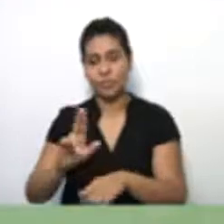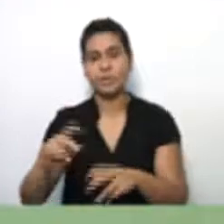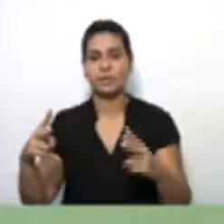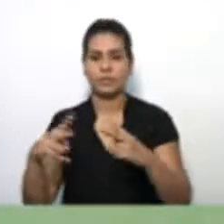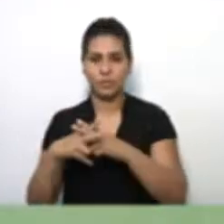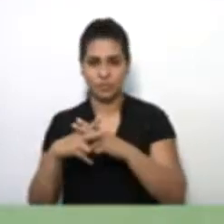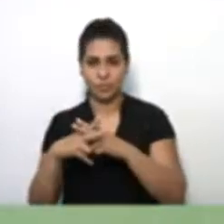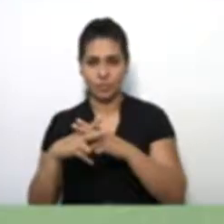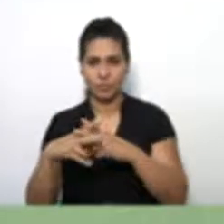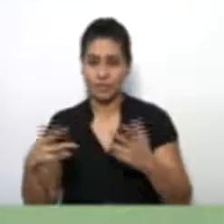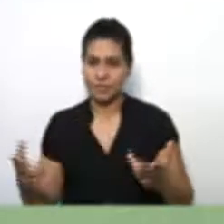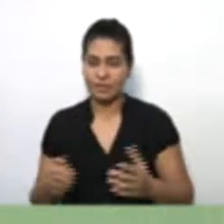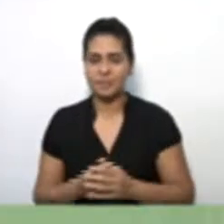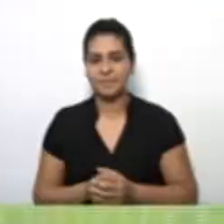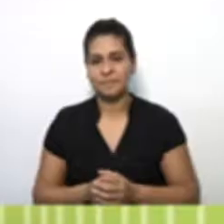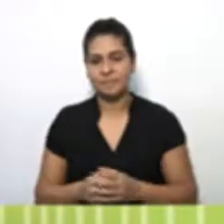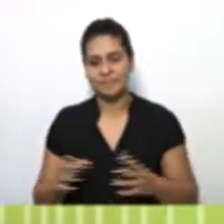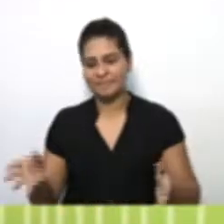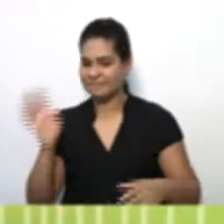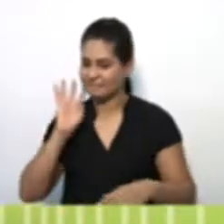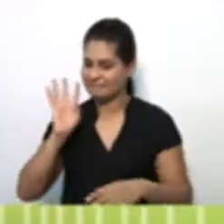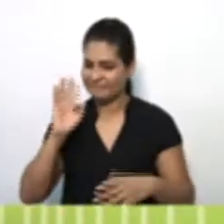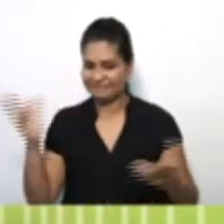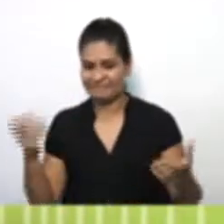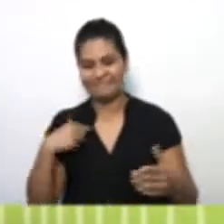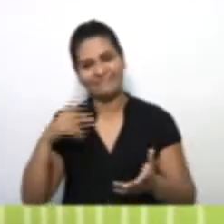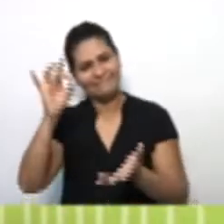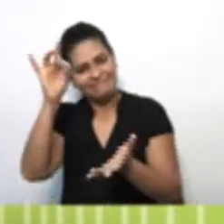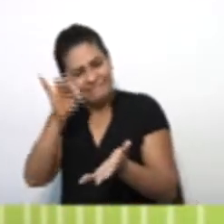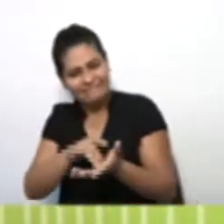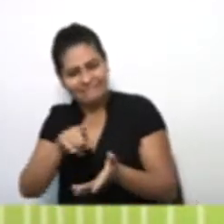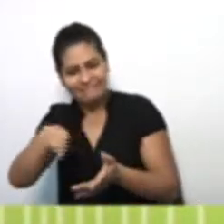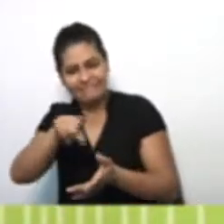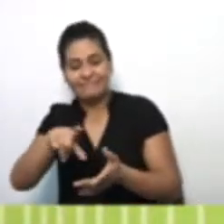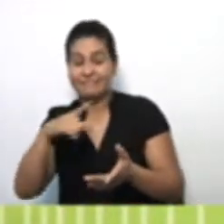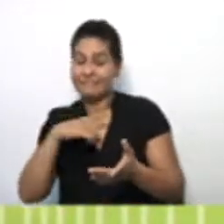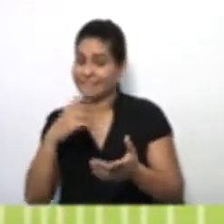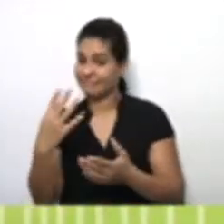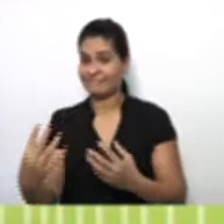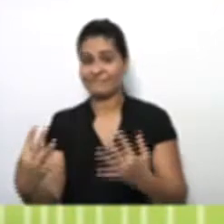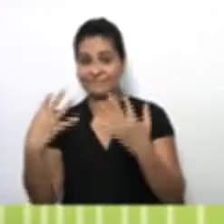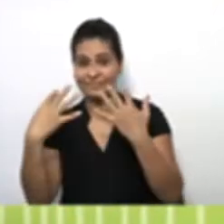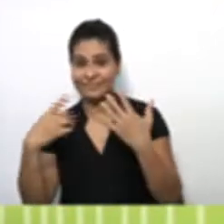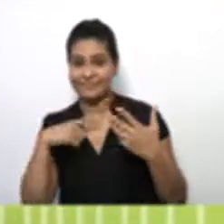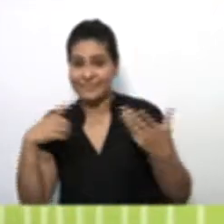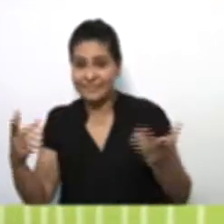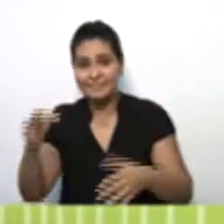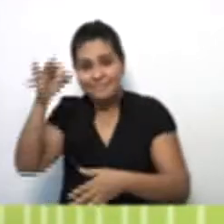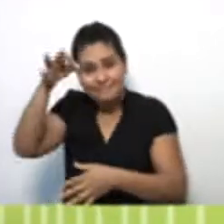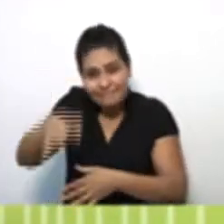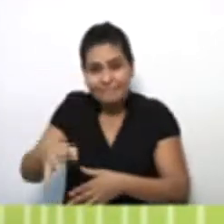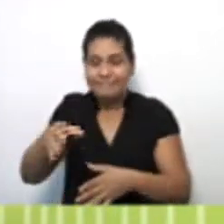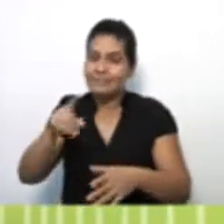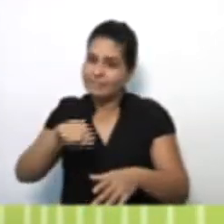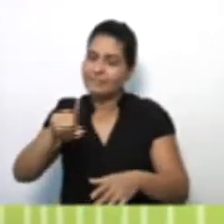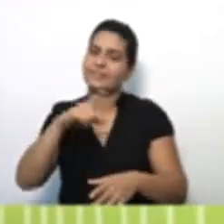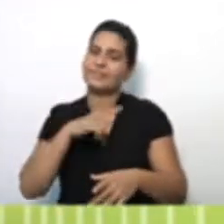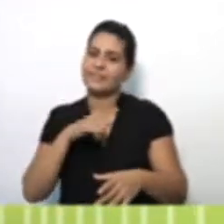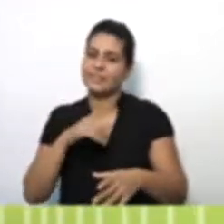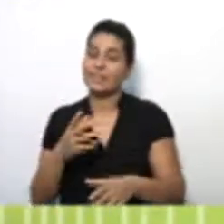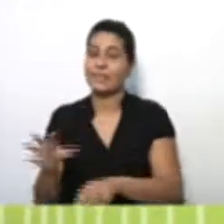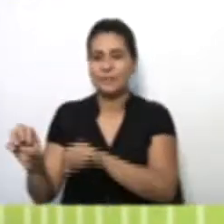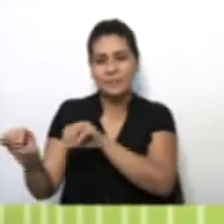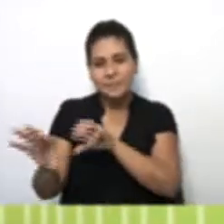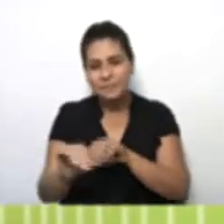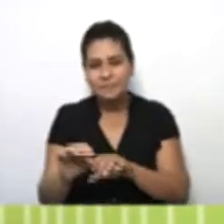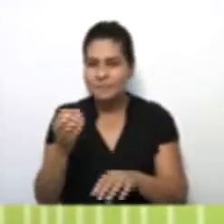de Rondônia. Legal, olha aqui, ó, isso é para ter certeza, meu querido, você que está assistindo aí, é para ter certeza de que você vai ter um ensino